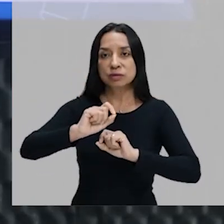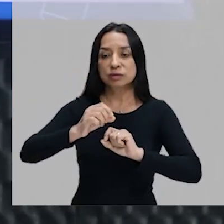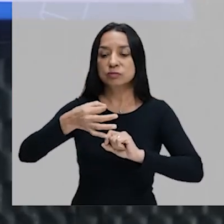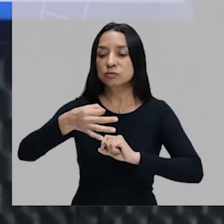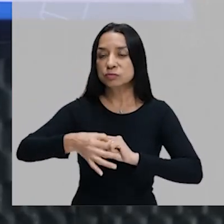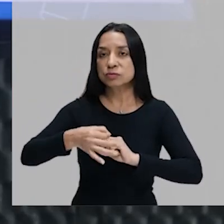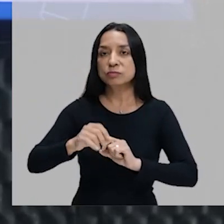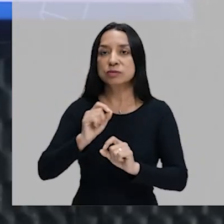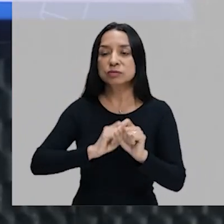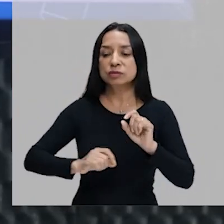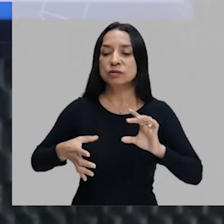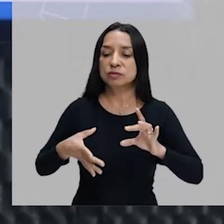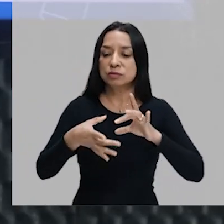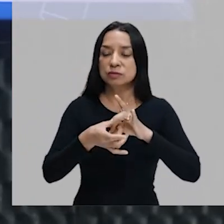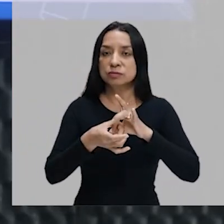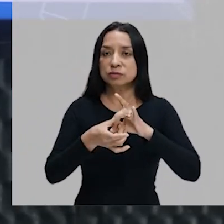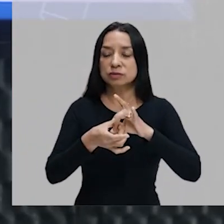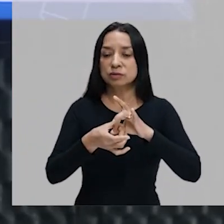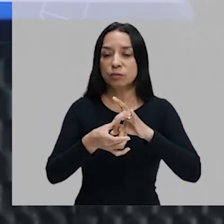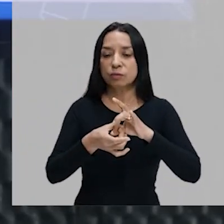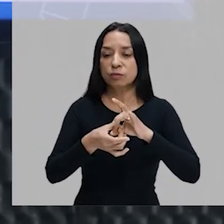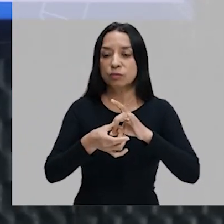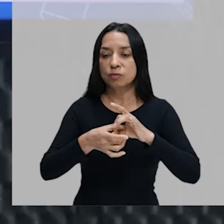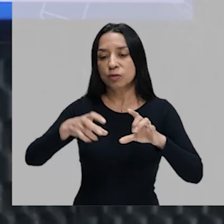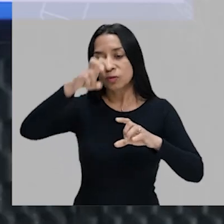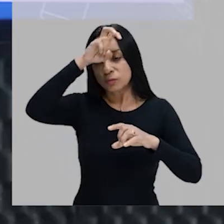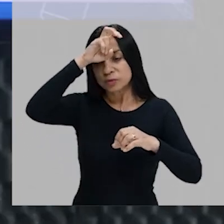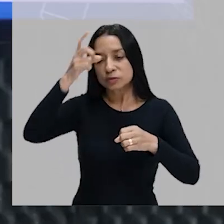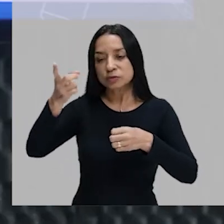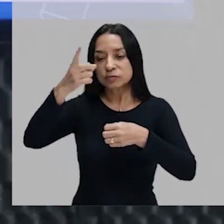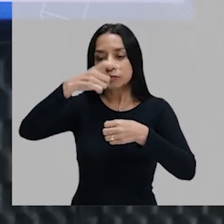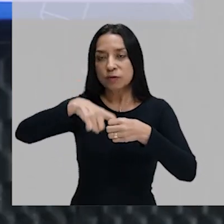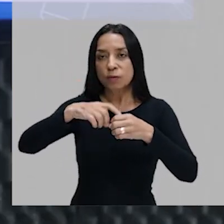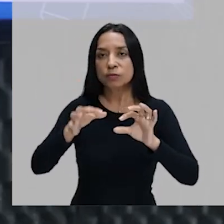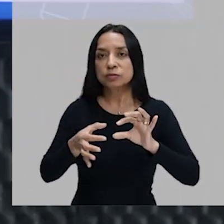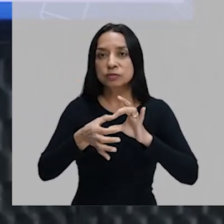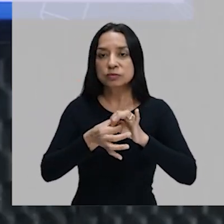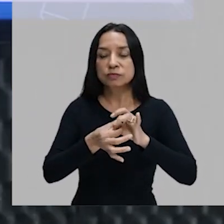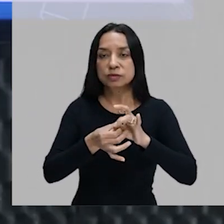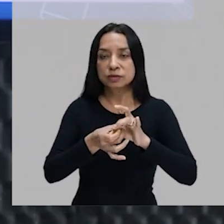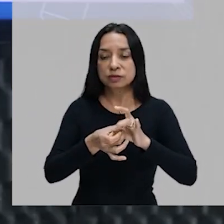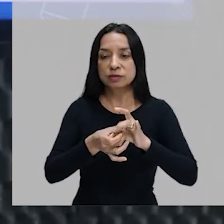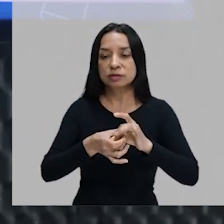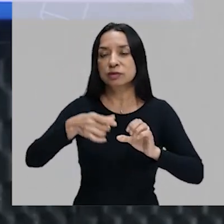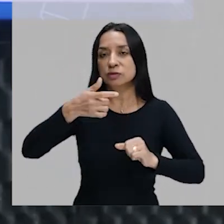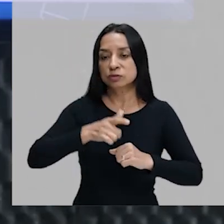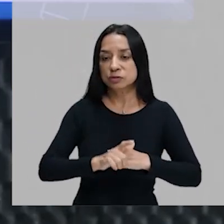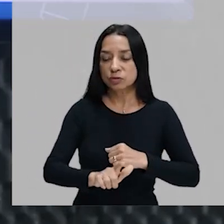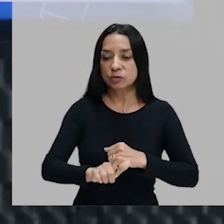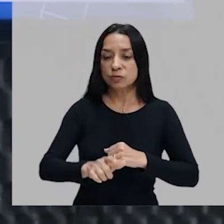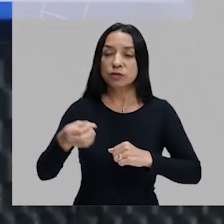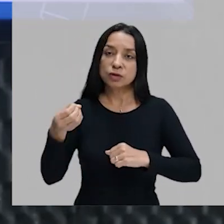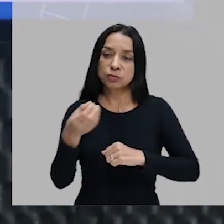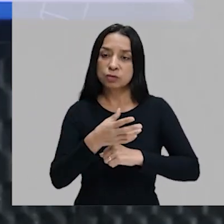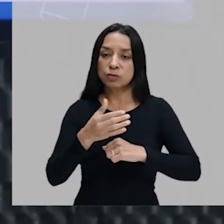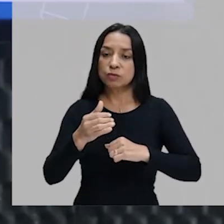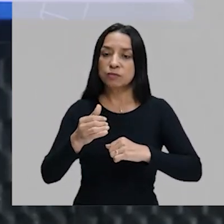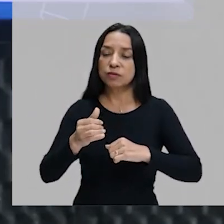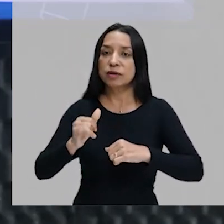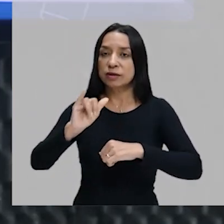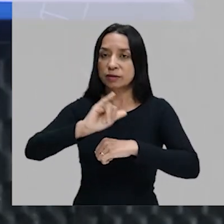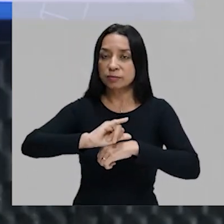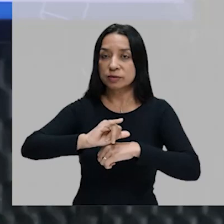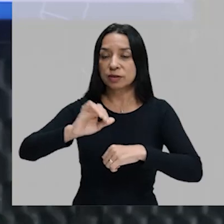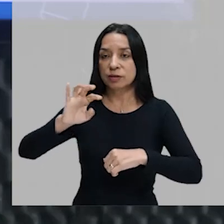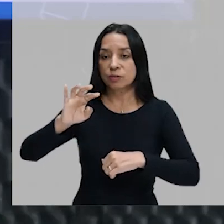quê? A sua unificação. O Egito volta a se unificar novamente, agora com uma nova capital,